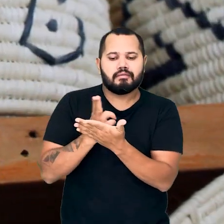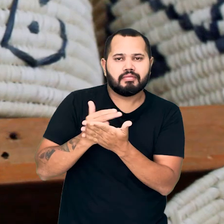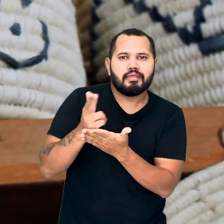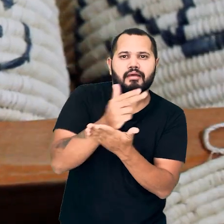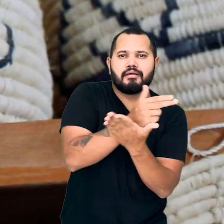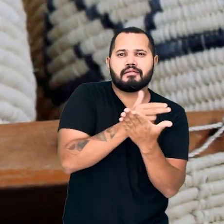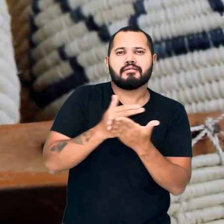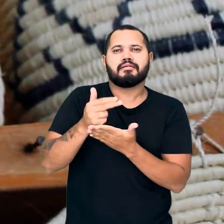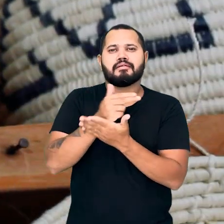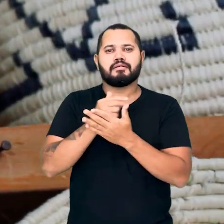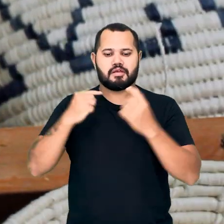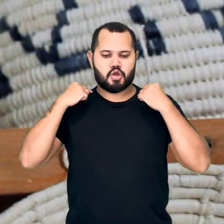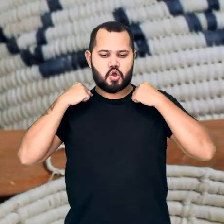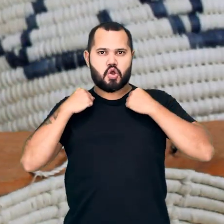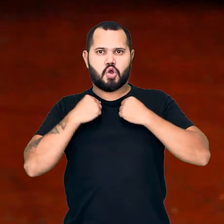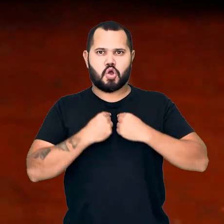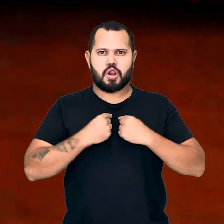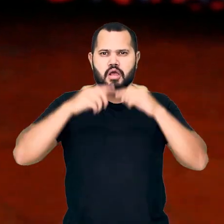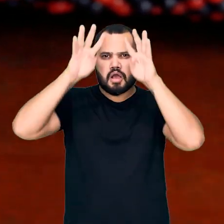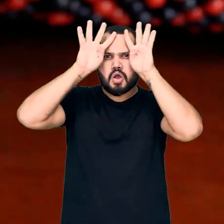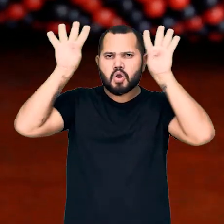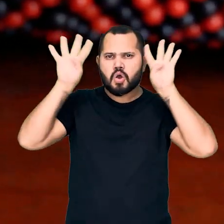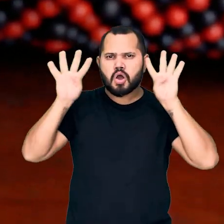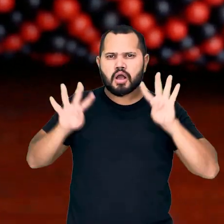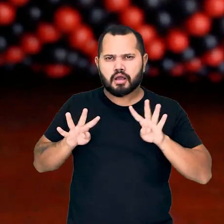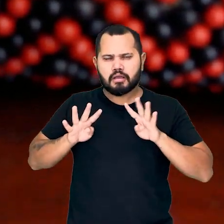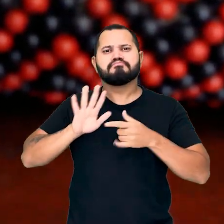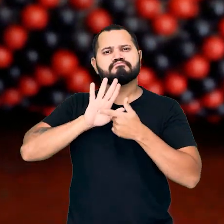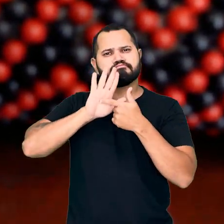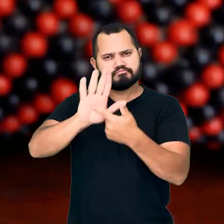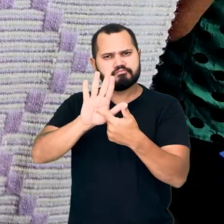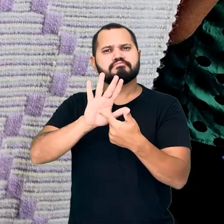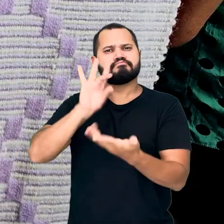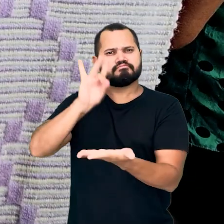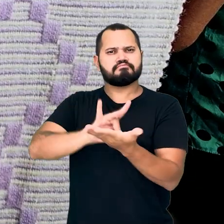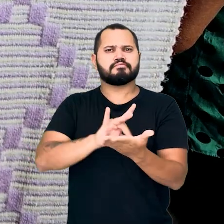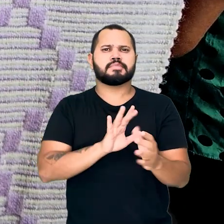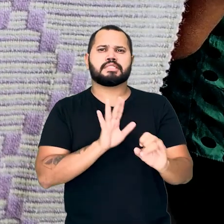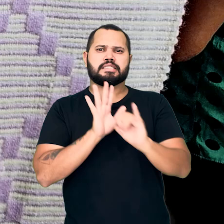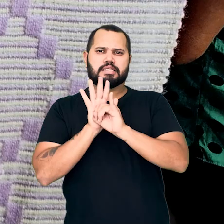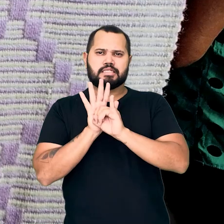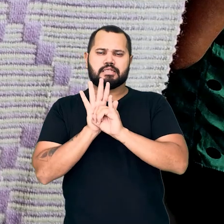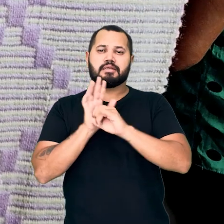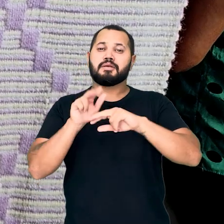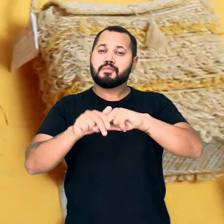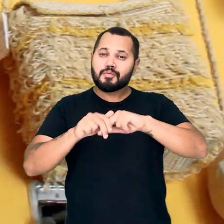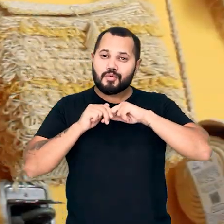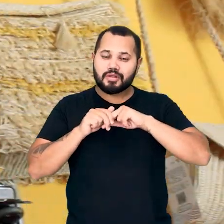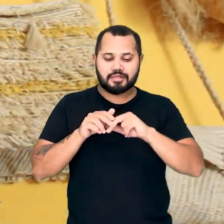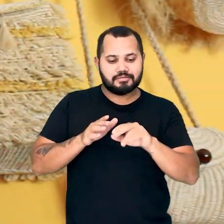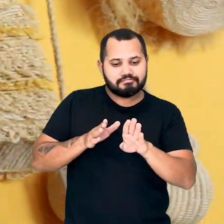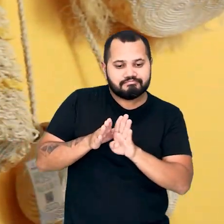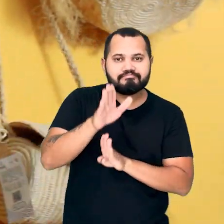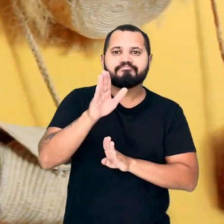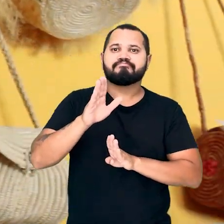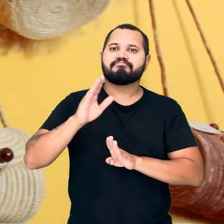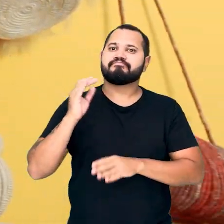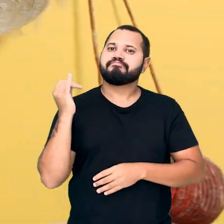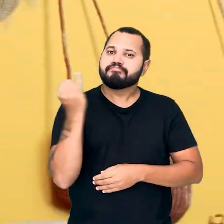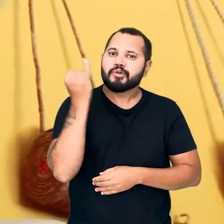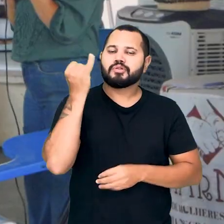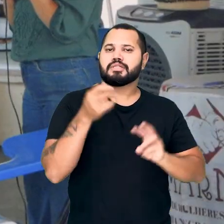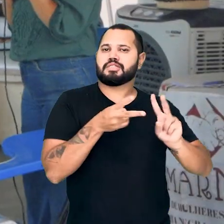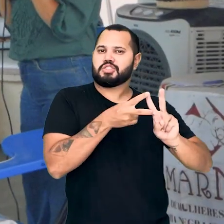do grafismo, através de colar, calcar, fazendo essa manifestação. Por isso que essa organização